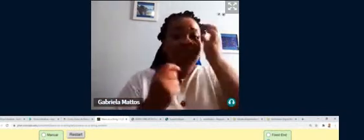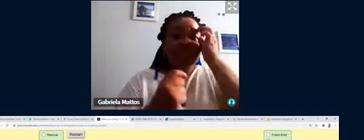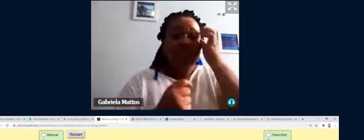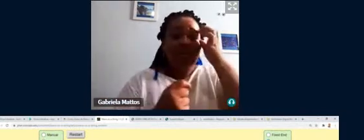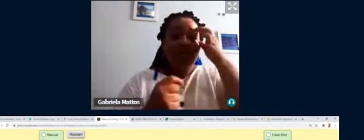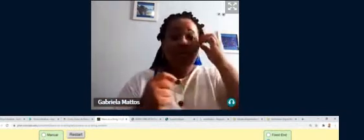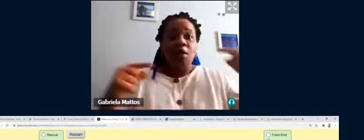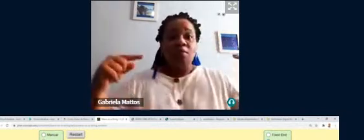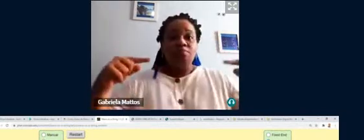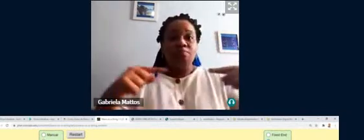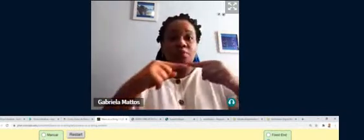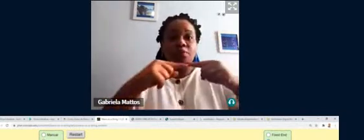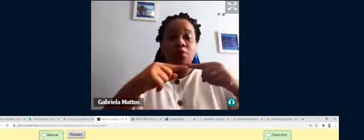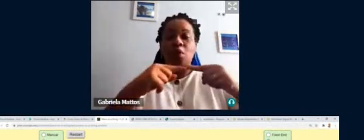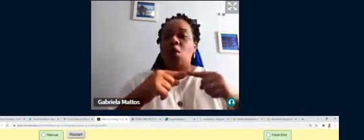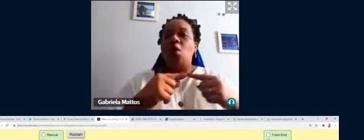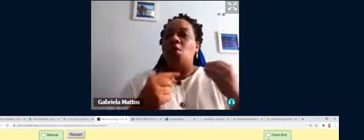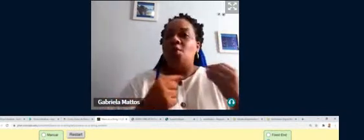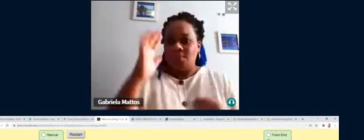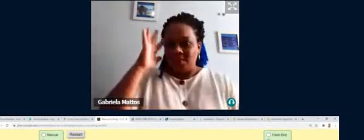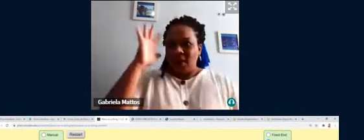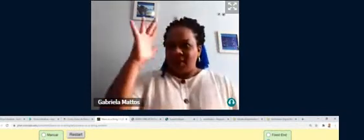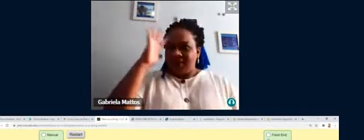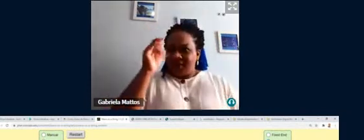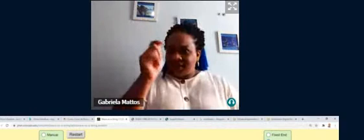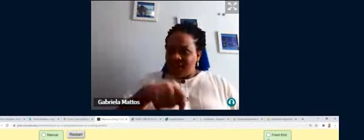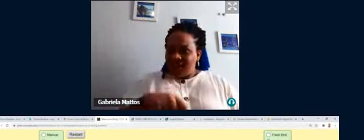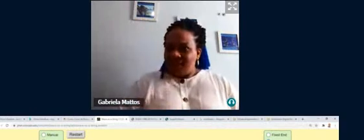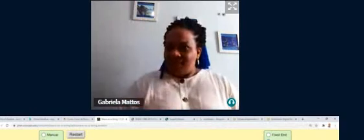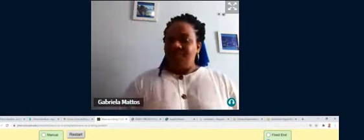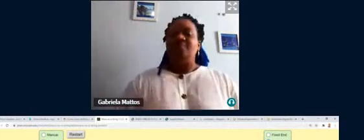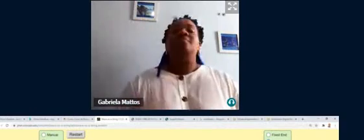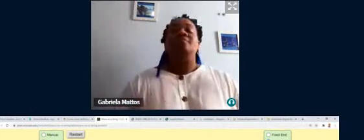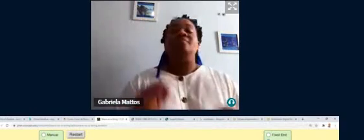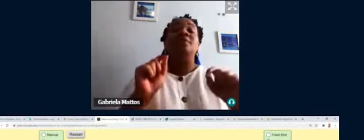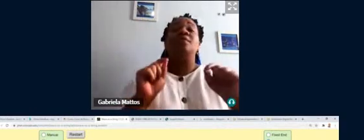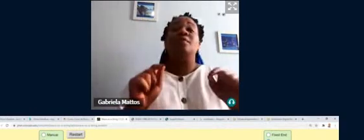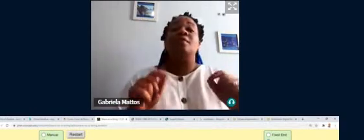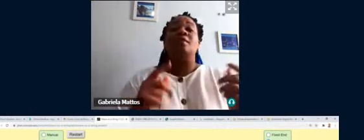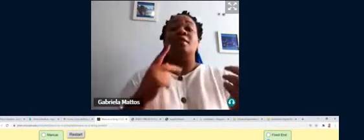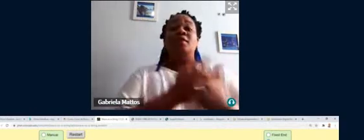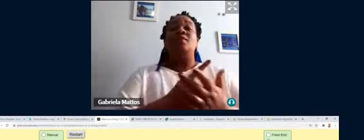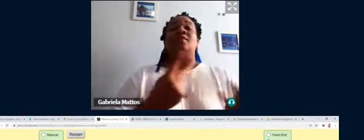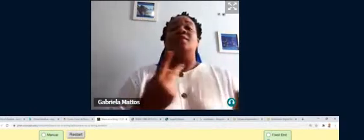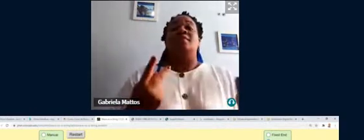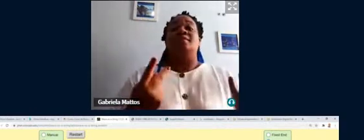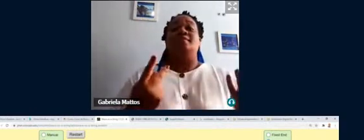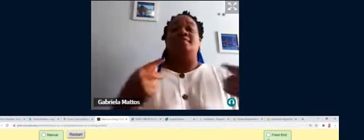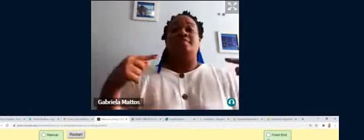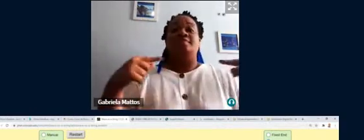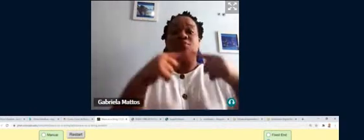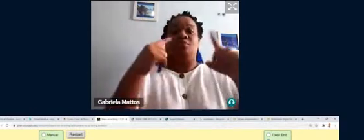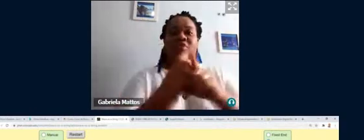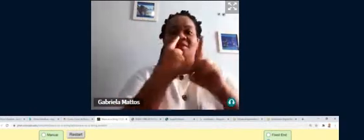dois pulsos se encontrarem? Consegue imaginar? O que vai acontecer se os dois se encontrarem?